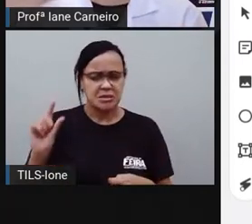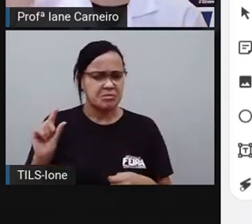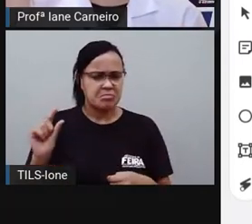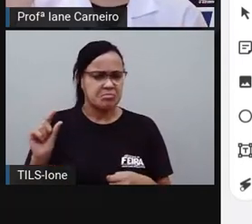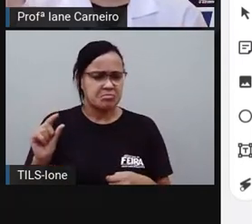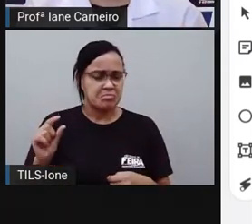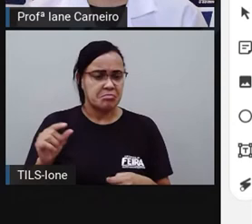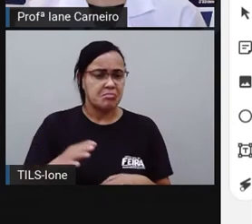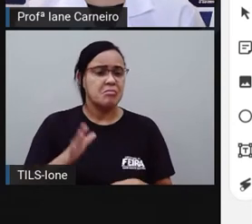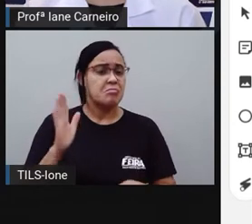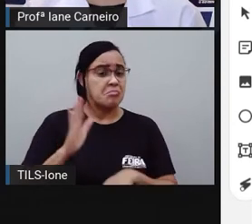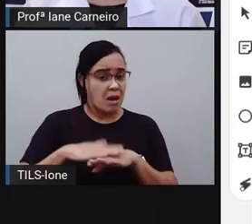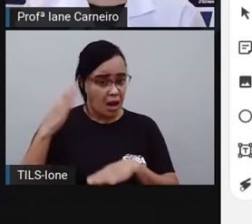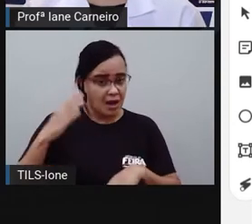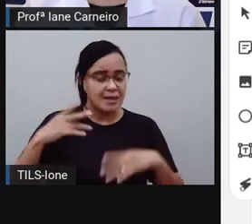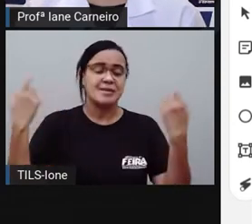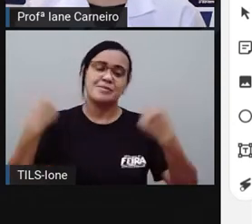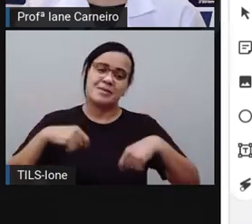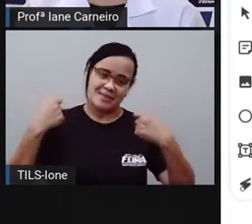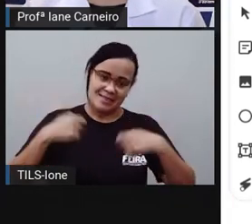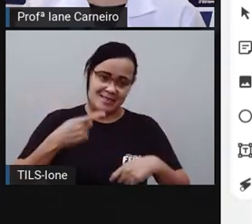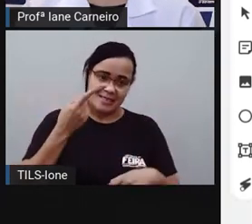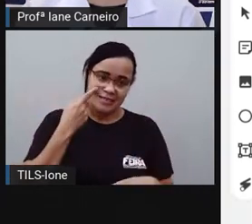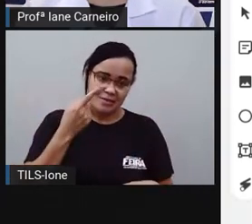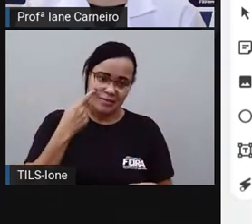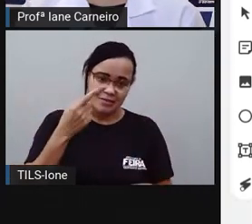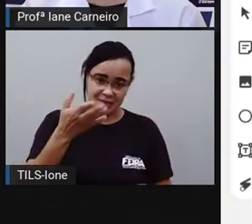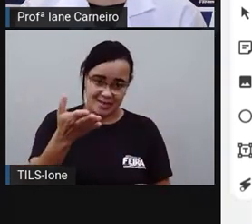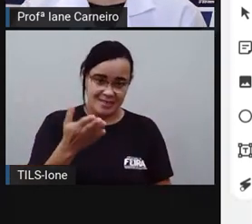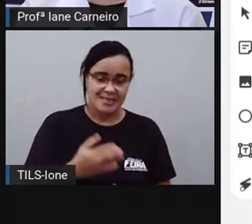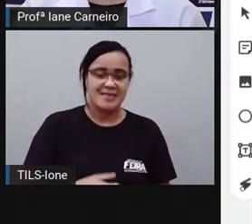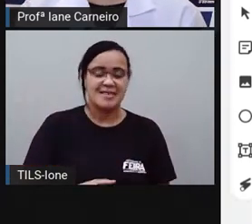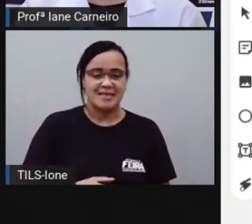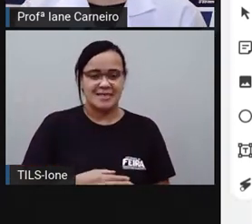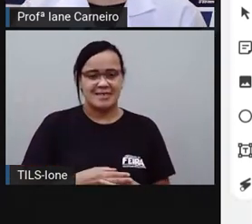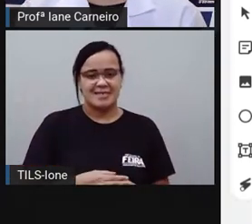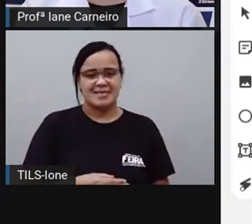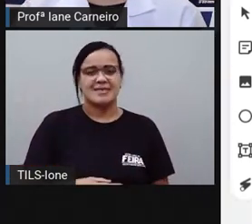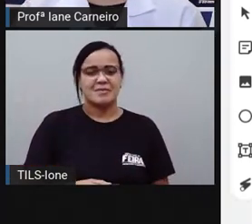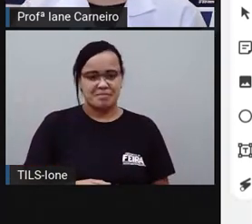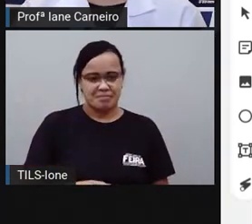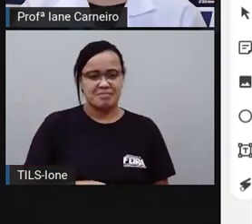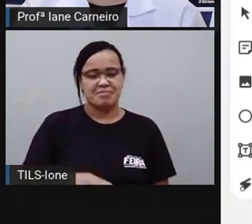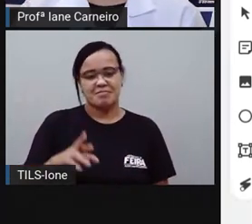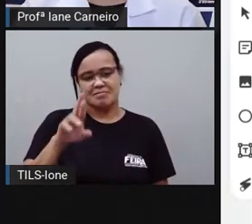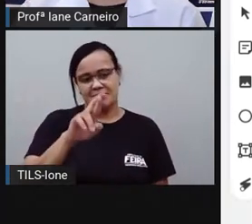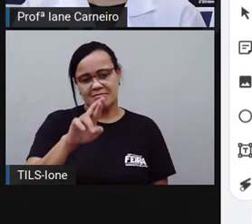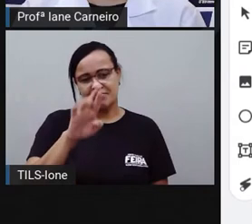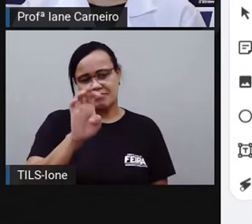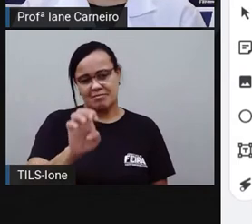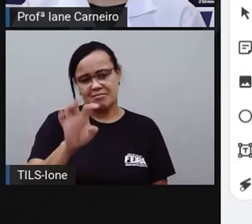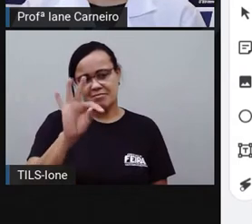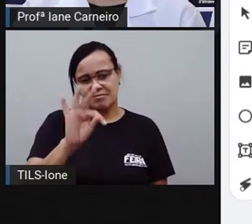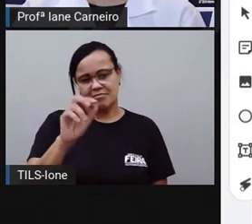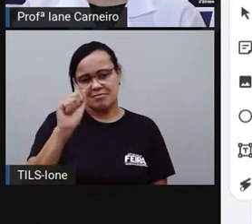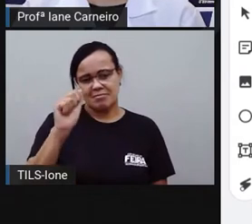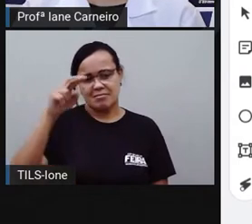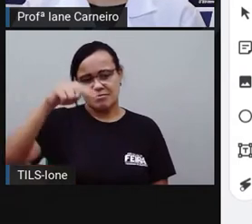de mais palitos. Vamos ver? Olha só. Aqui, ó. Um,